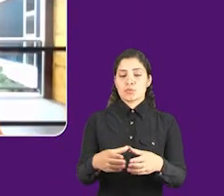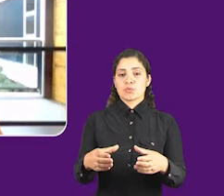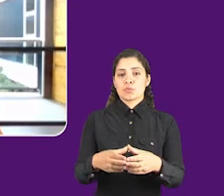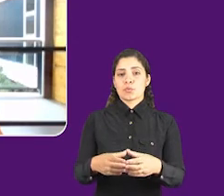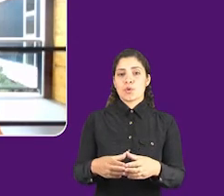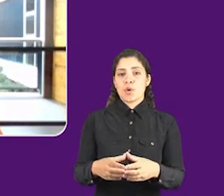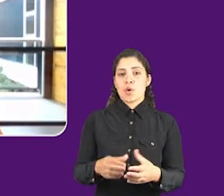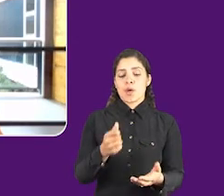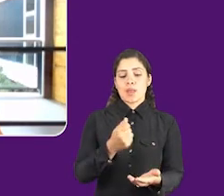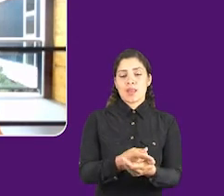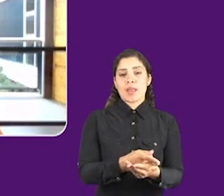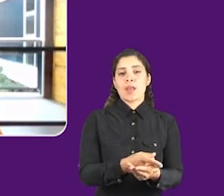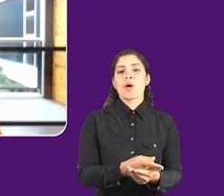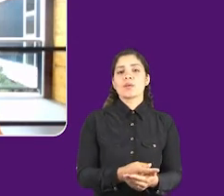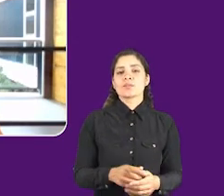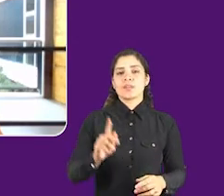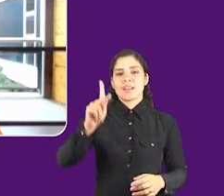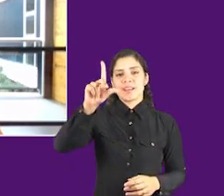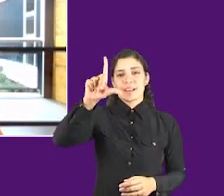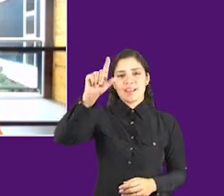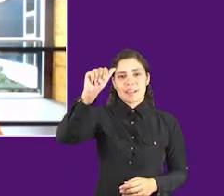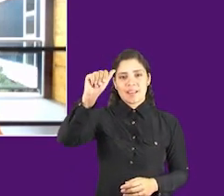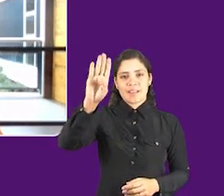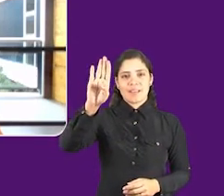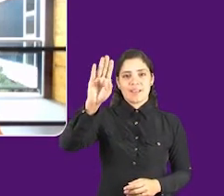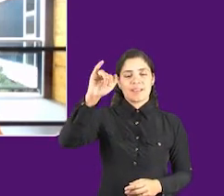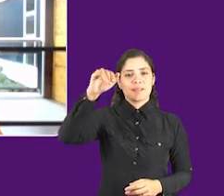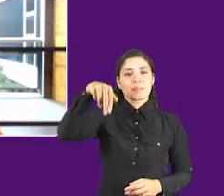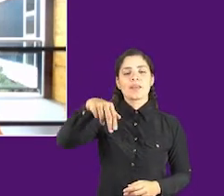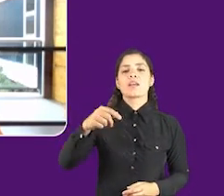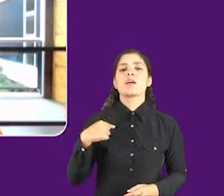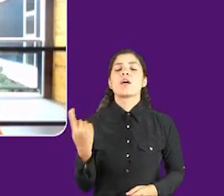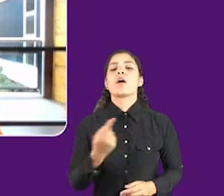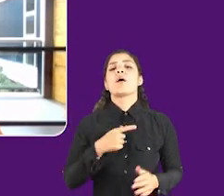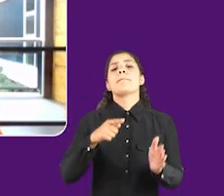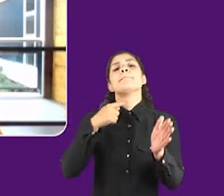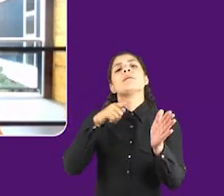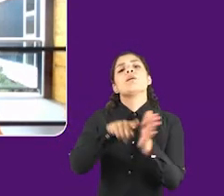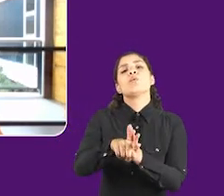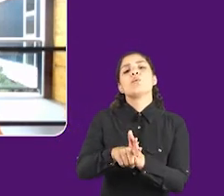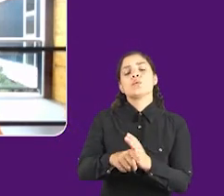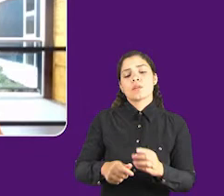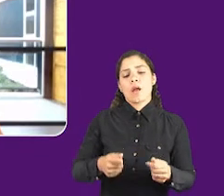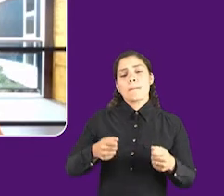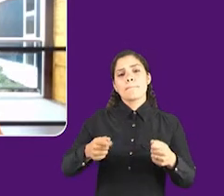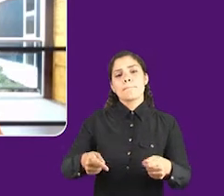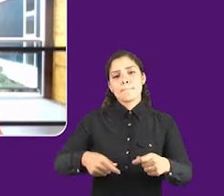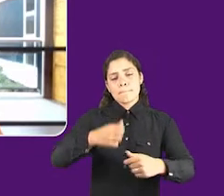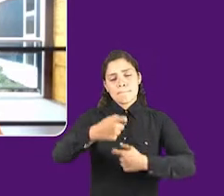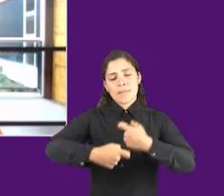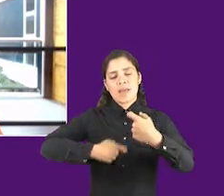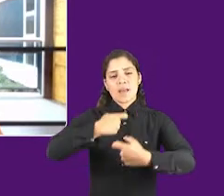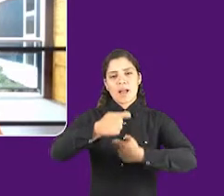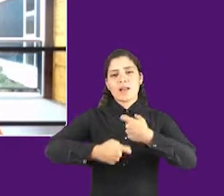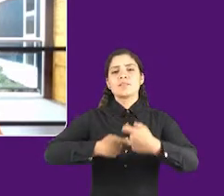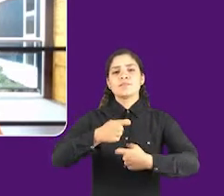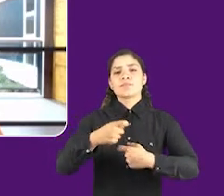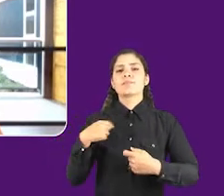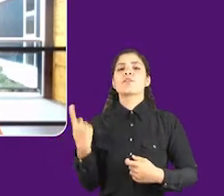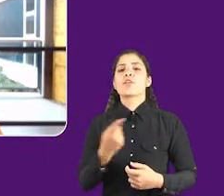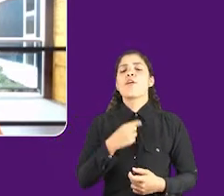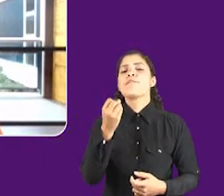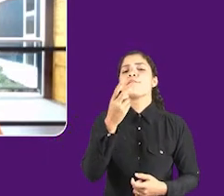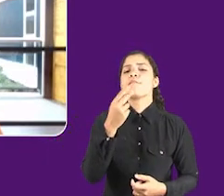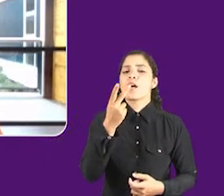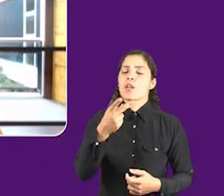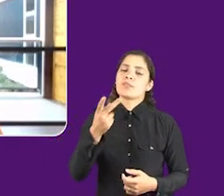pergunta tá associada a perspectiva de mercado nós falamos sobre inovação sustentabilidade que Sem dúvida alguma são Pilares é que